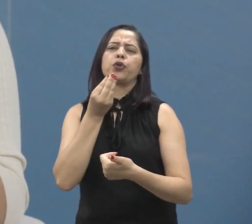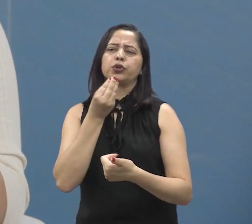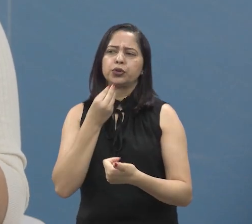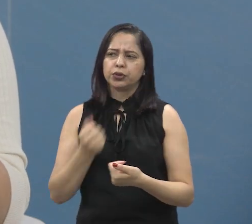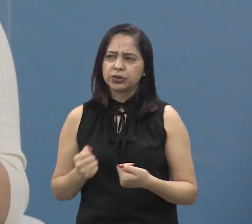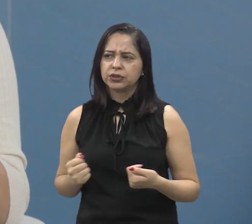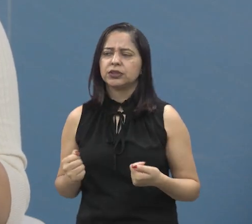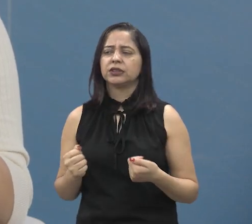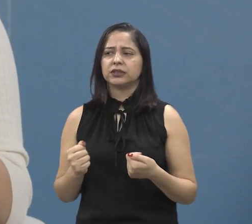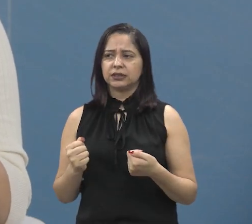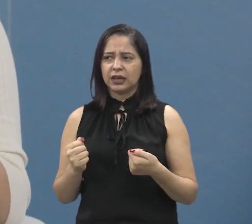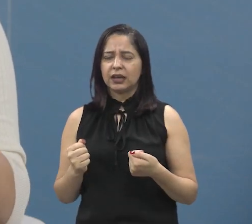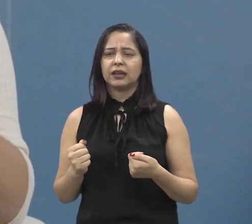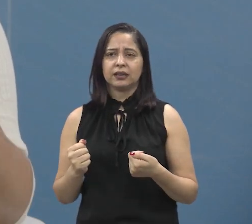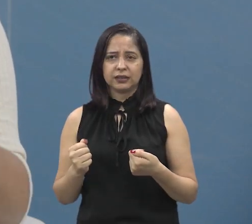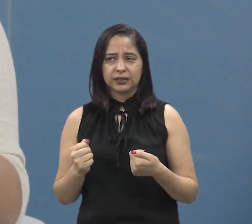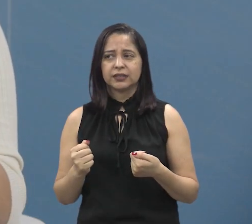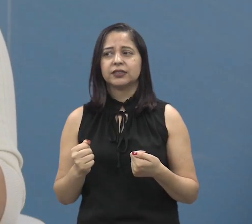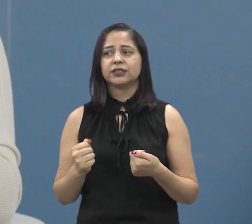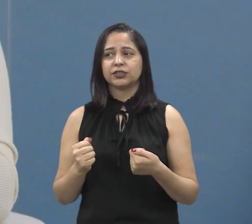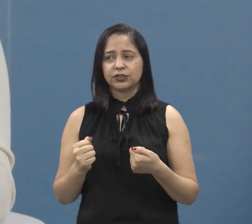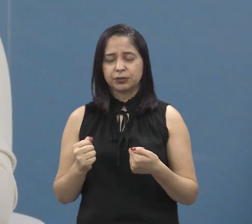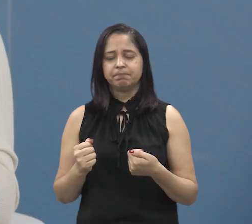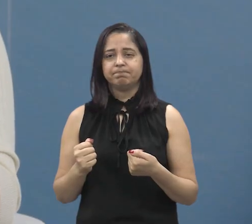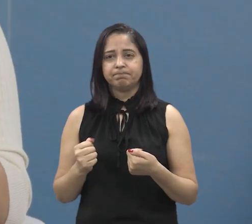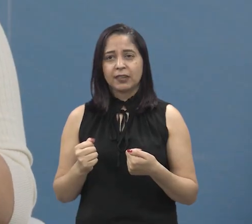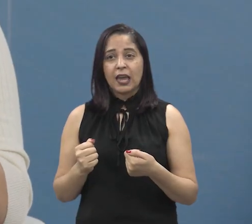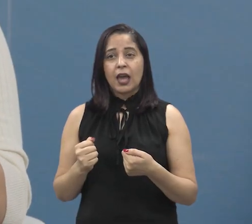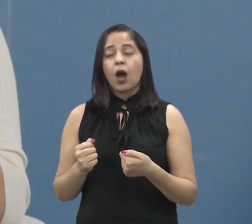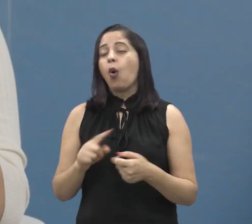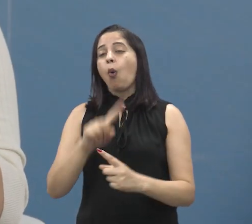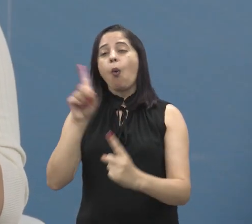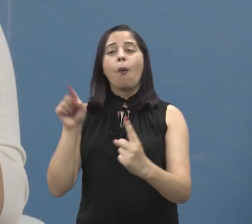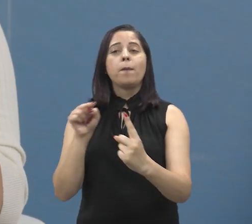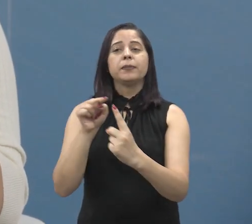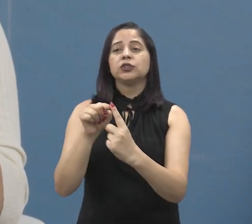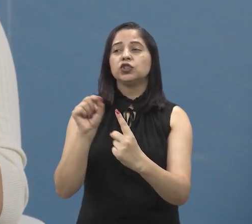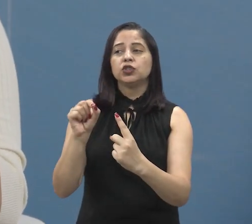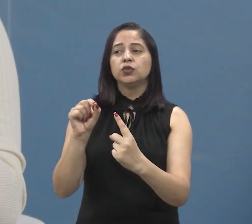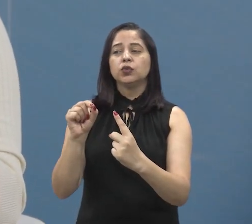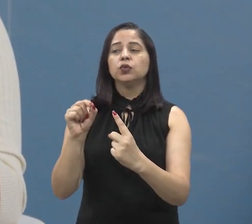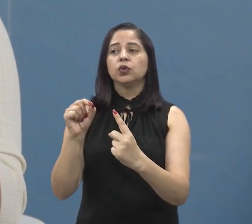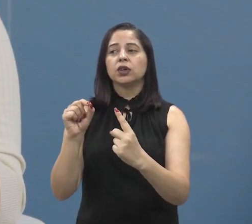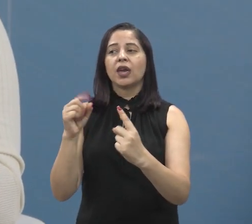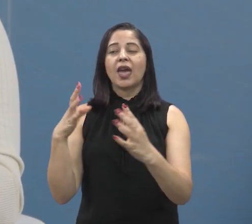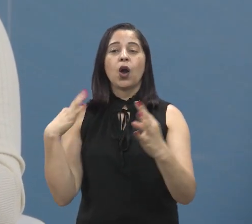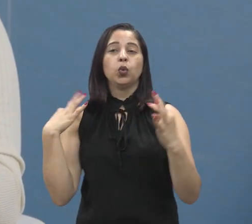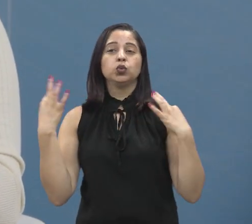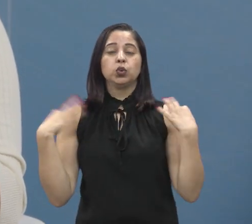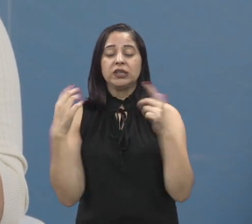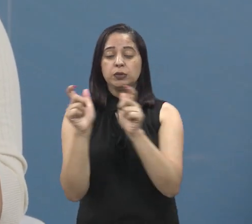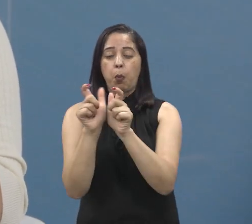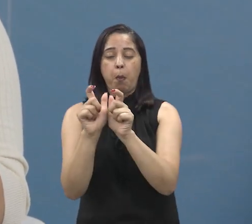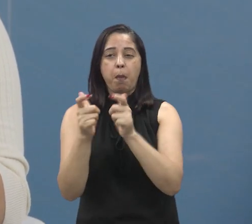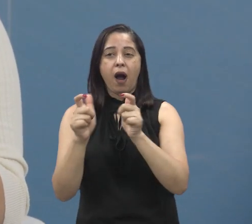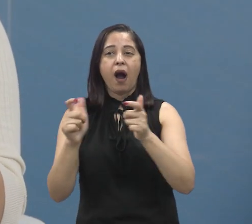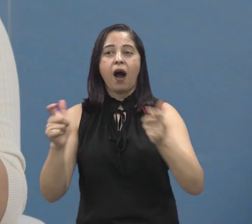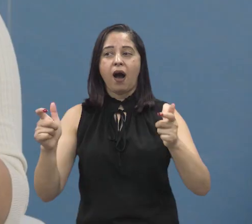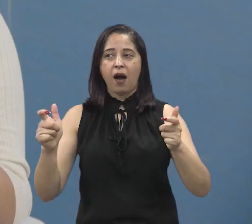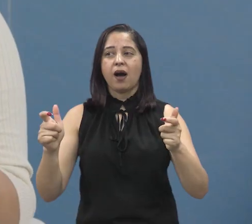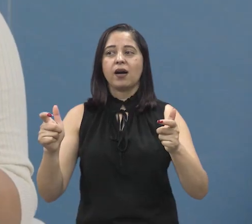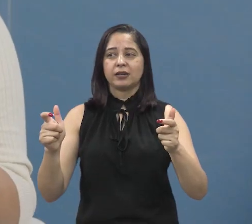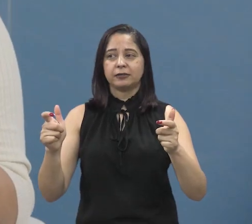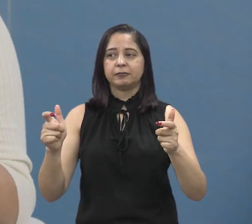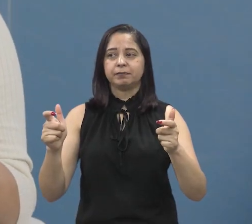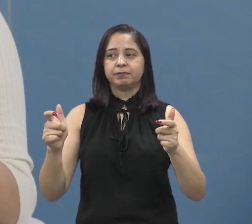a economia do turismo para próximo, para que a gente no turismo costuma falar que é um